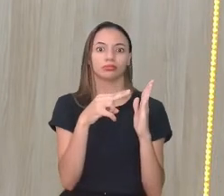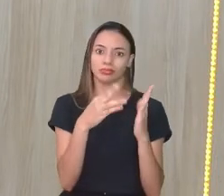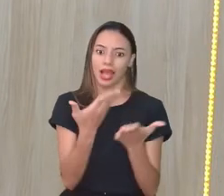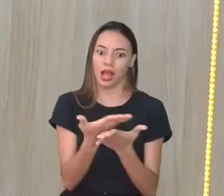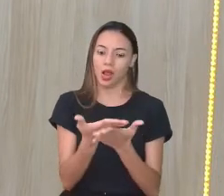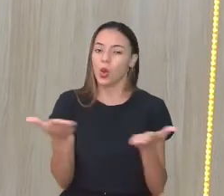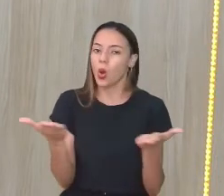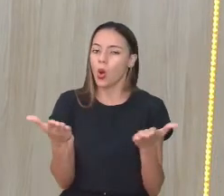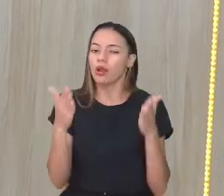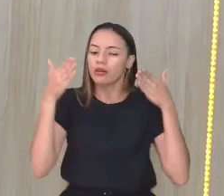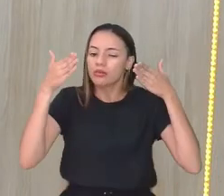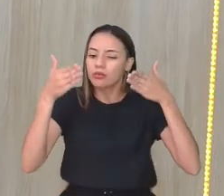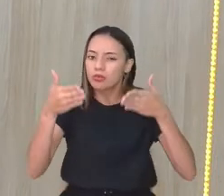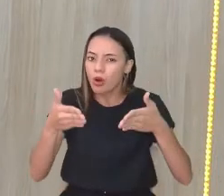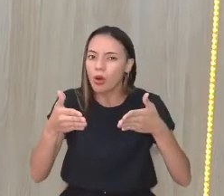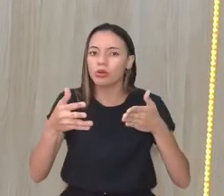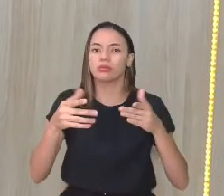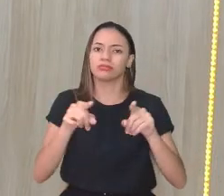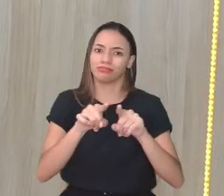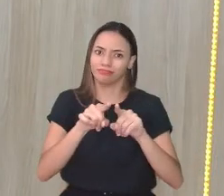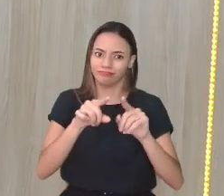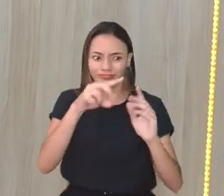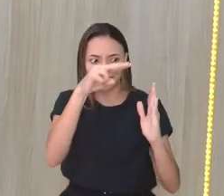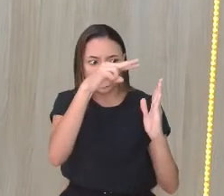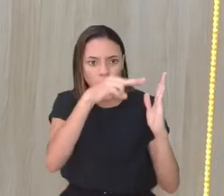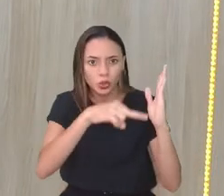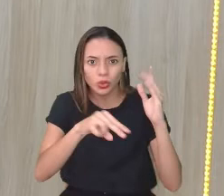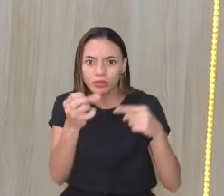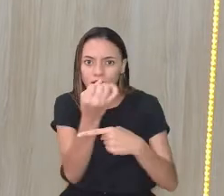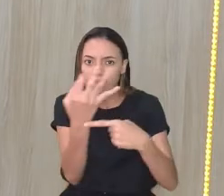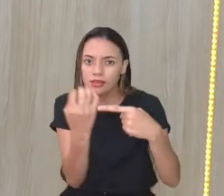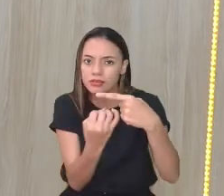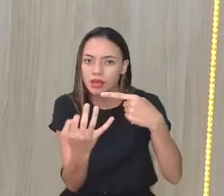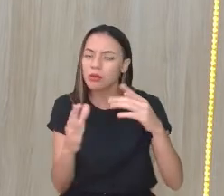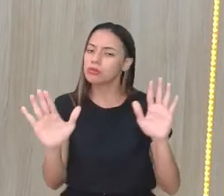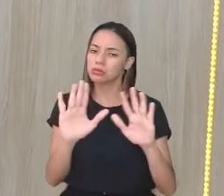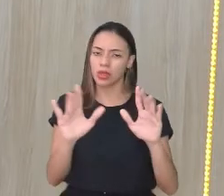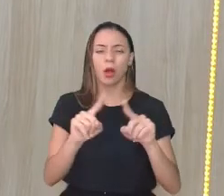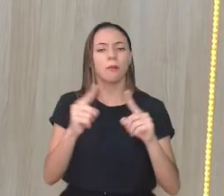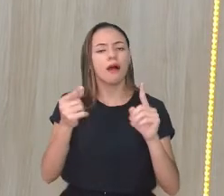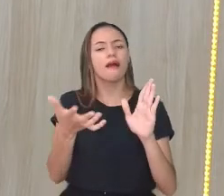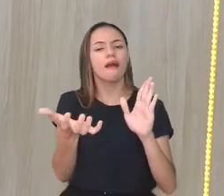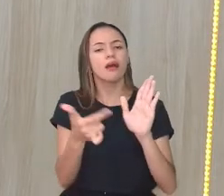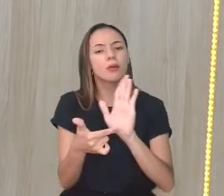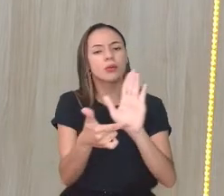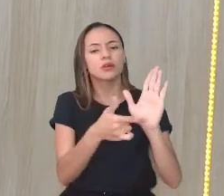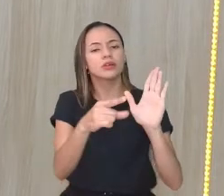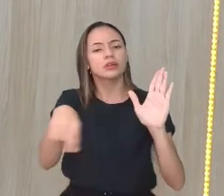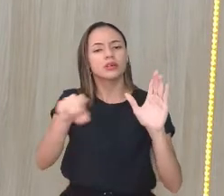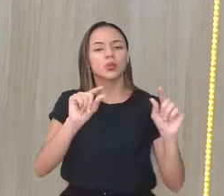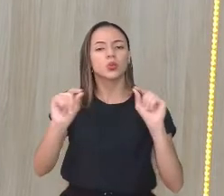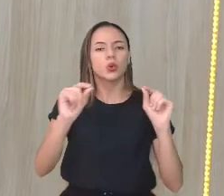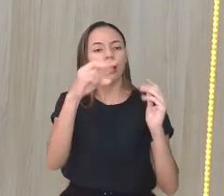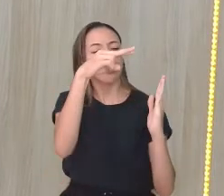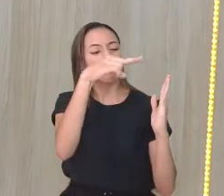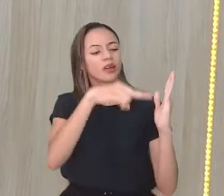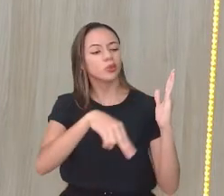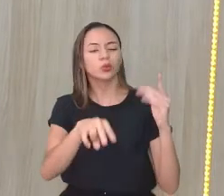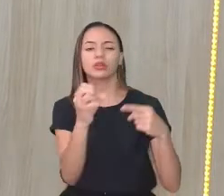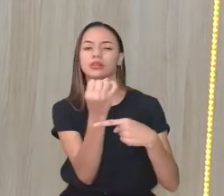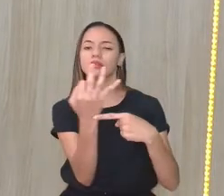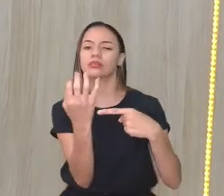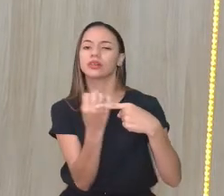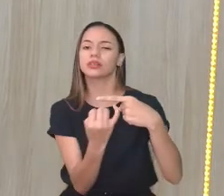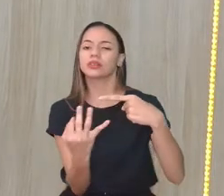vai focar tanto na leitura das frações, mas a gente está trazendo aqui algumas leituras simplesmente para a gente fazer o seguinte,